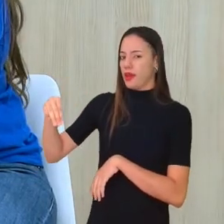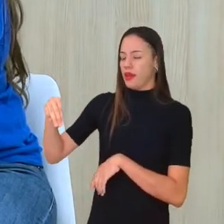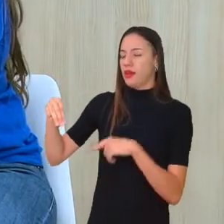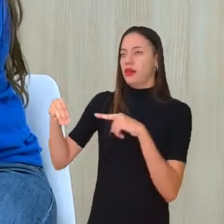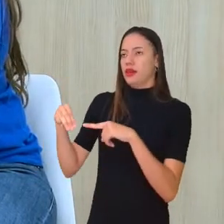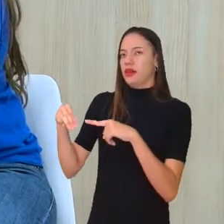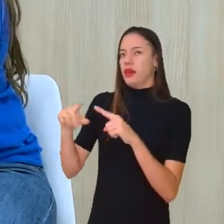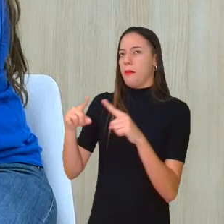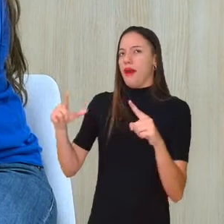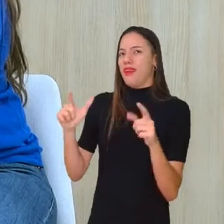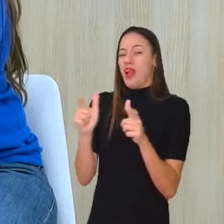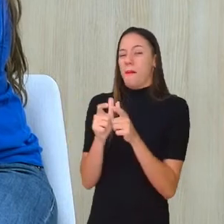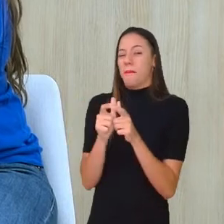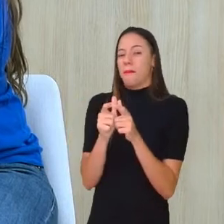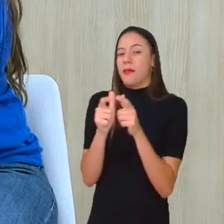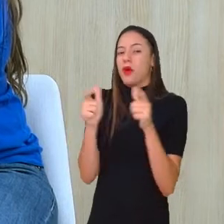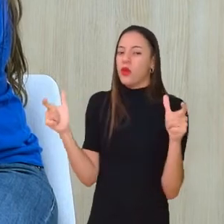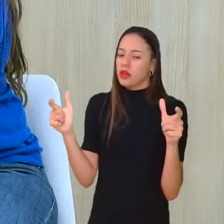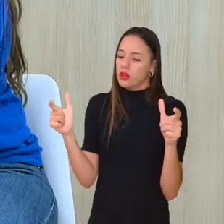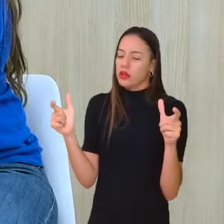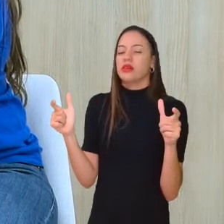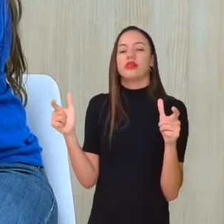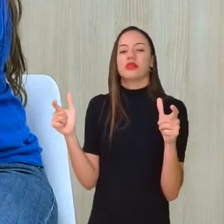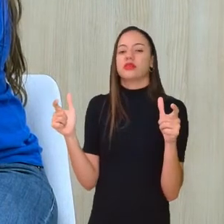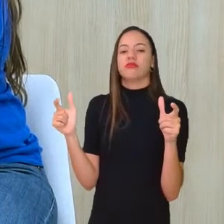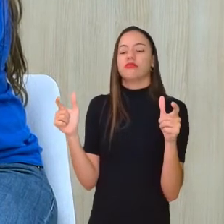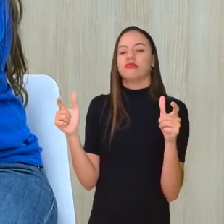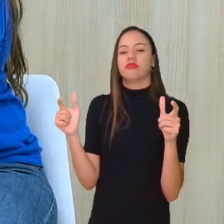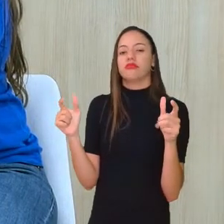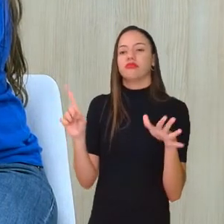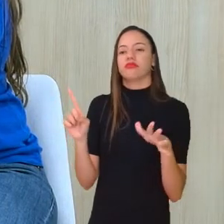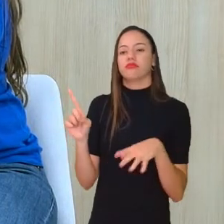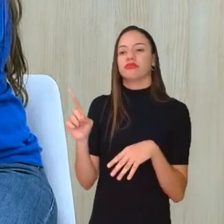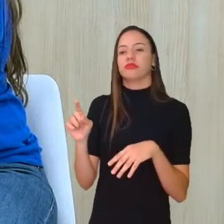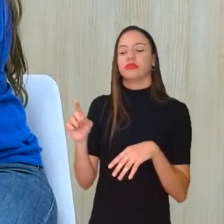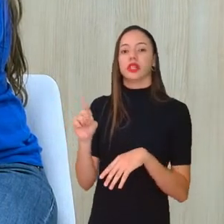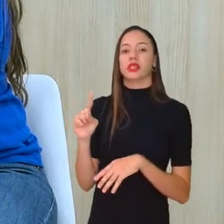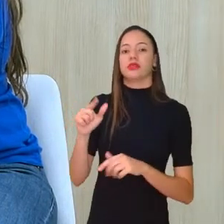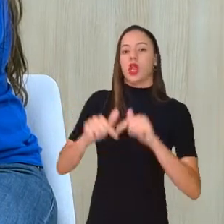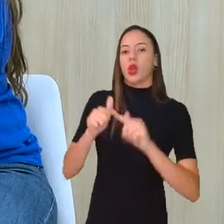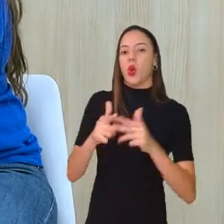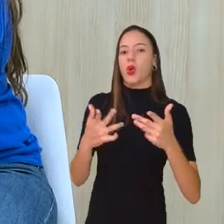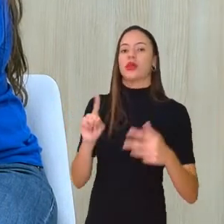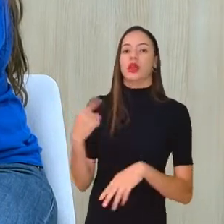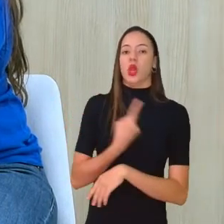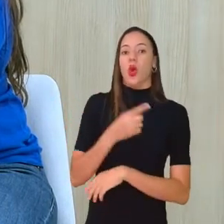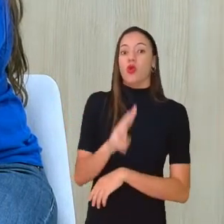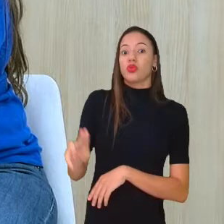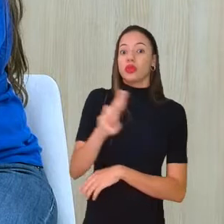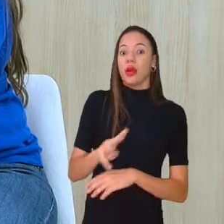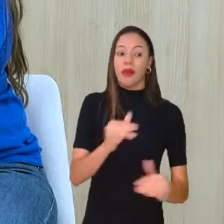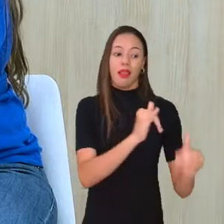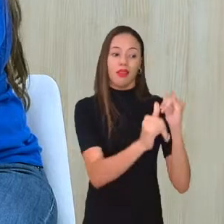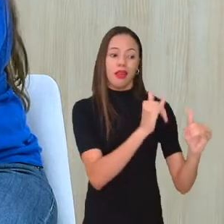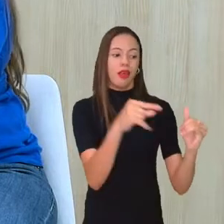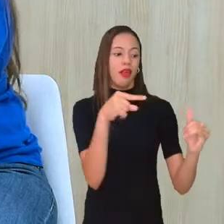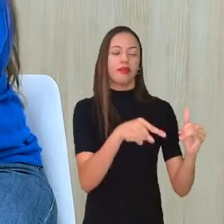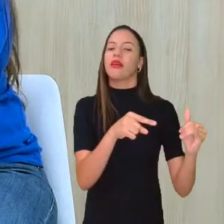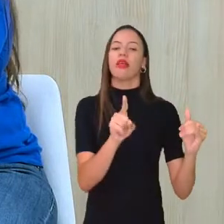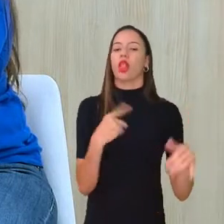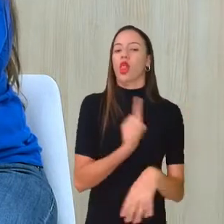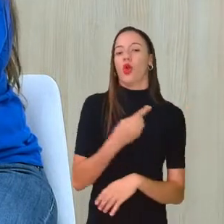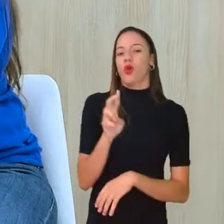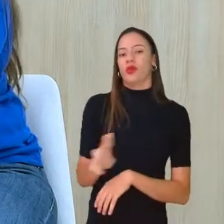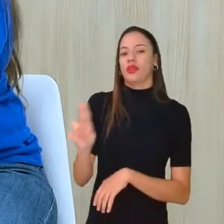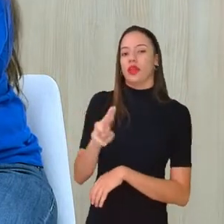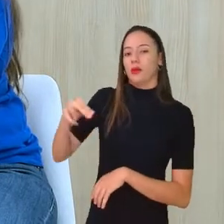mas praticamente tudo que a gente faz uso da internet hoje, a gente está utilizando nas nuvens, né?